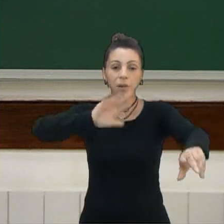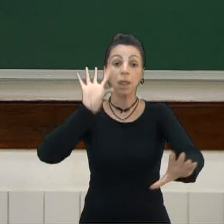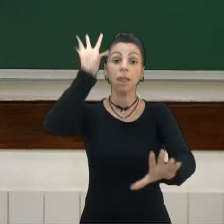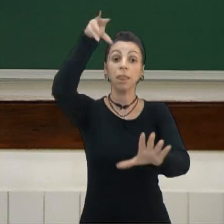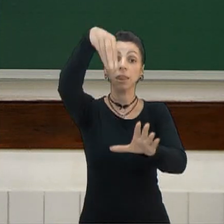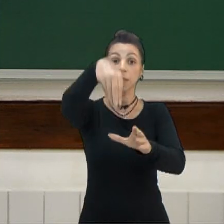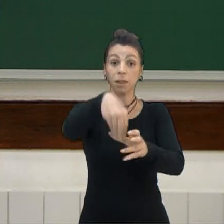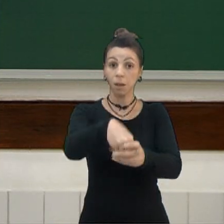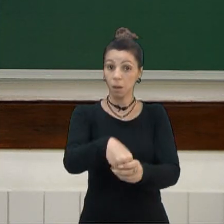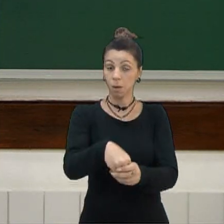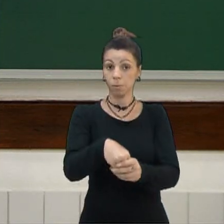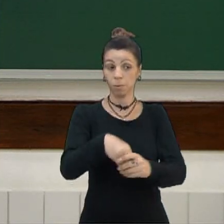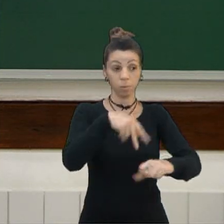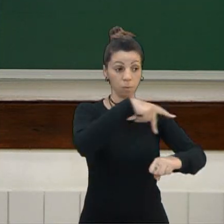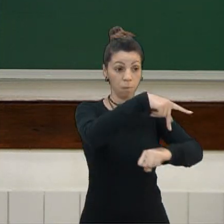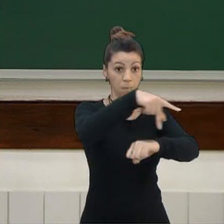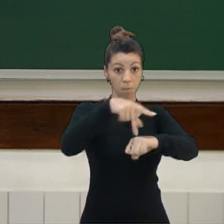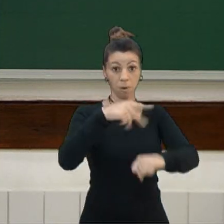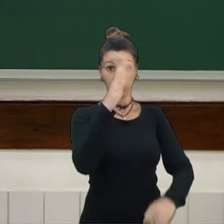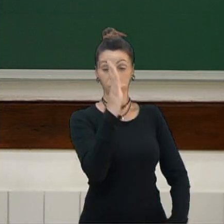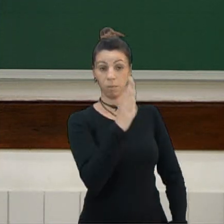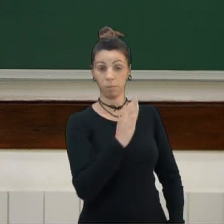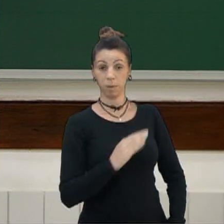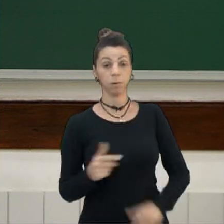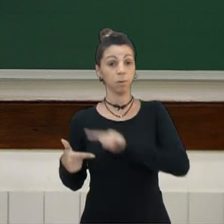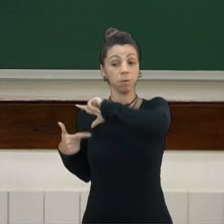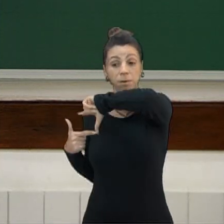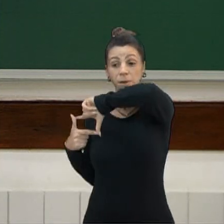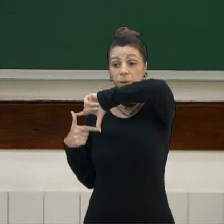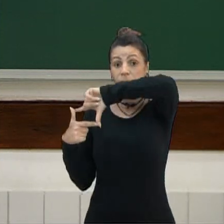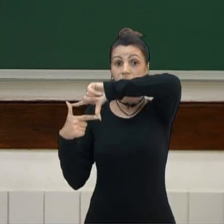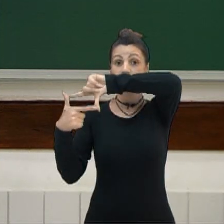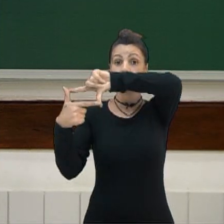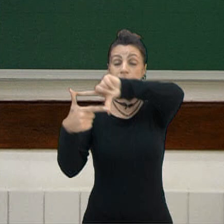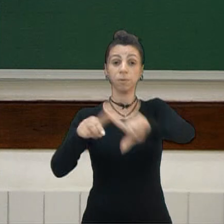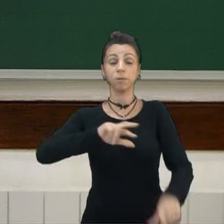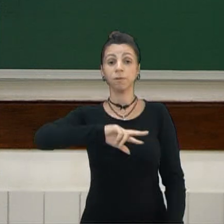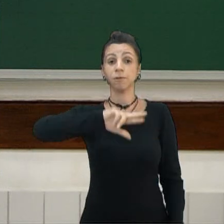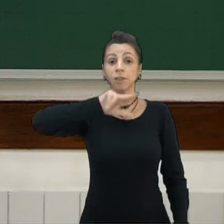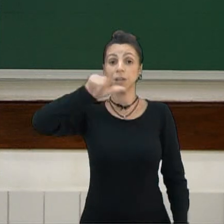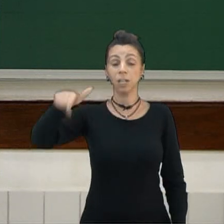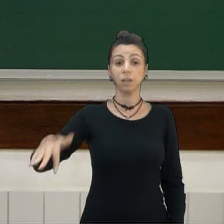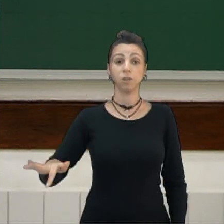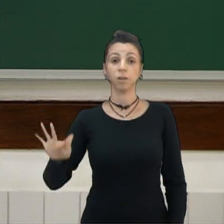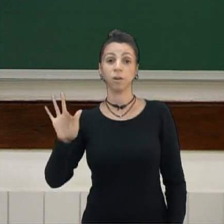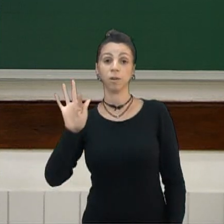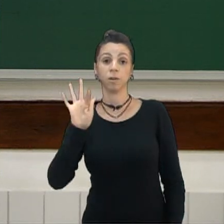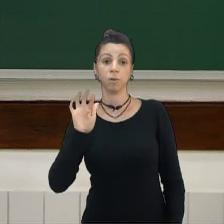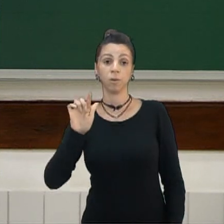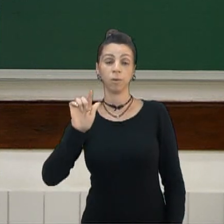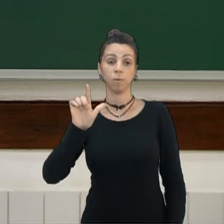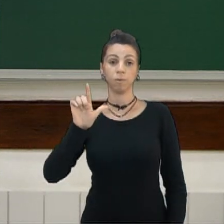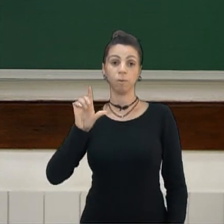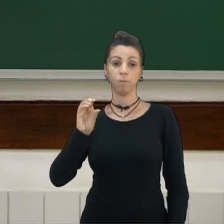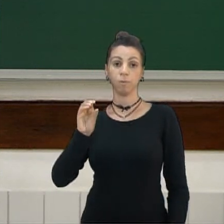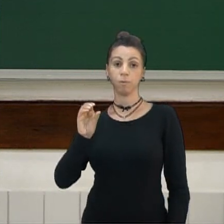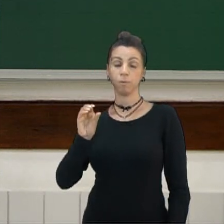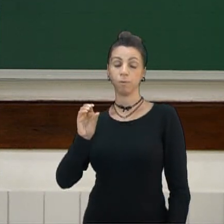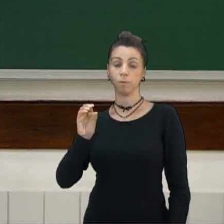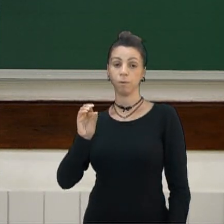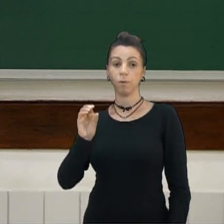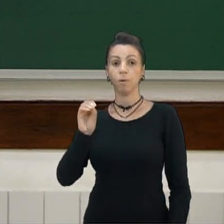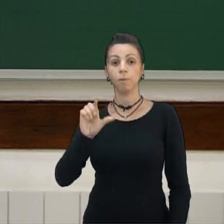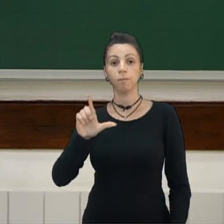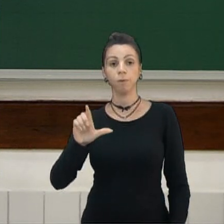um mesmo país, né? E diferentes tradições, diferentes folclores. Todo mundo aqui já deve ter ouvido histórias de folclore, né?